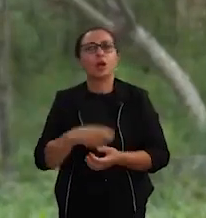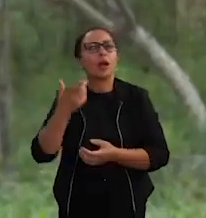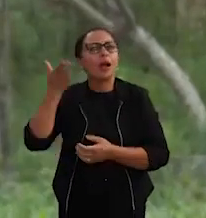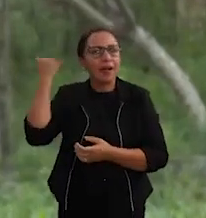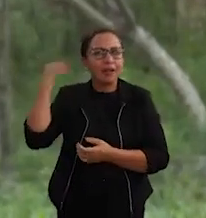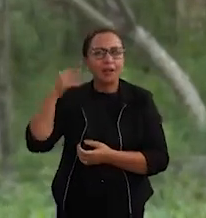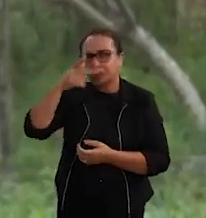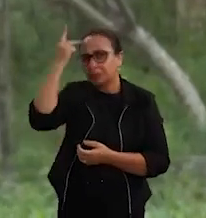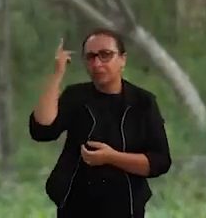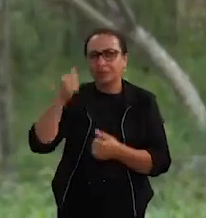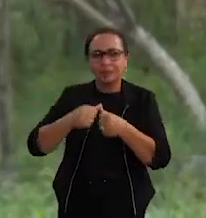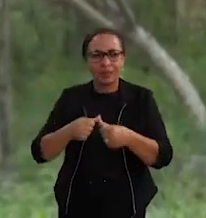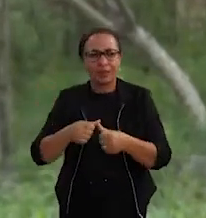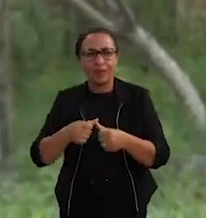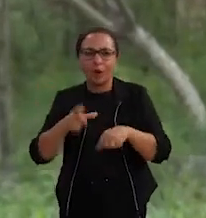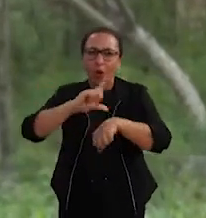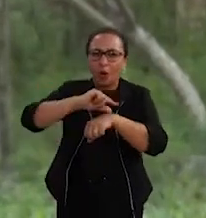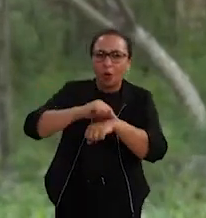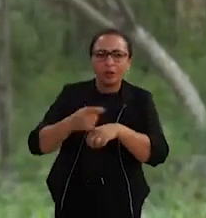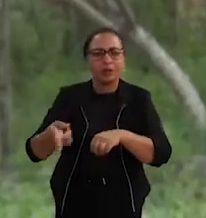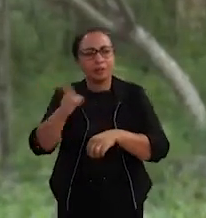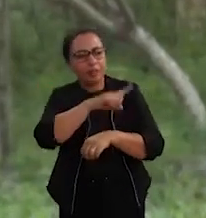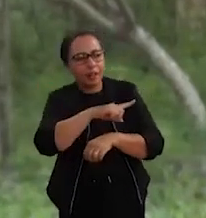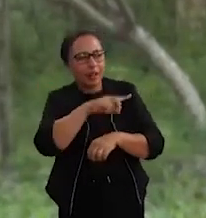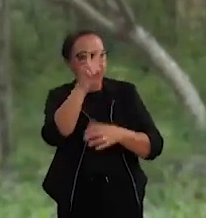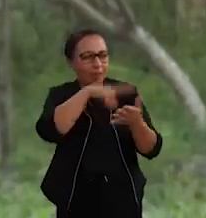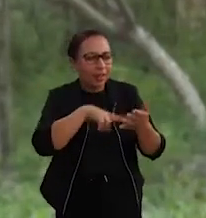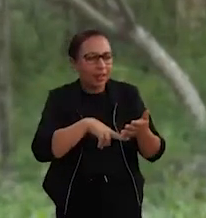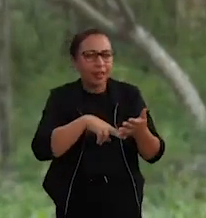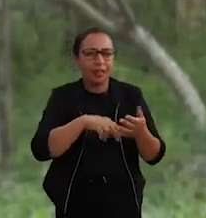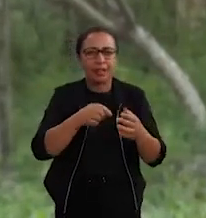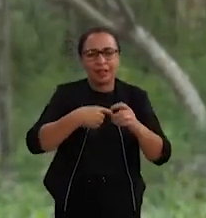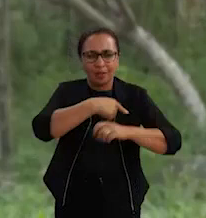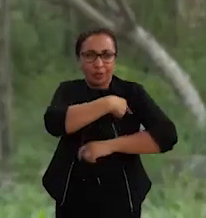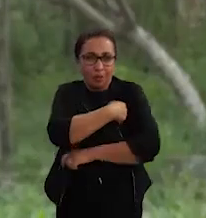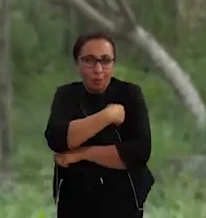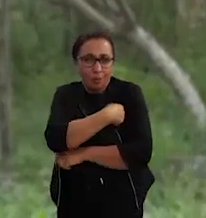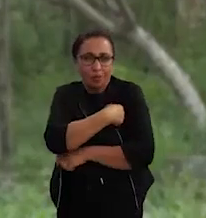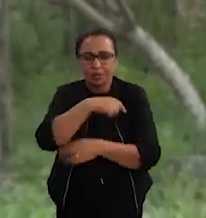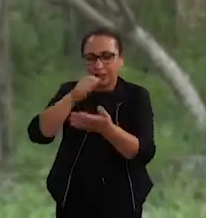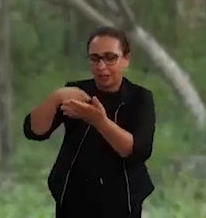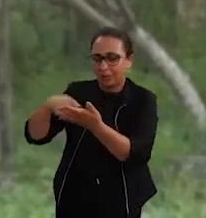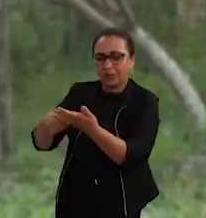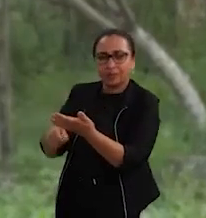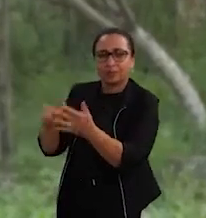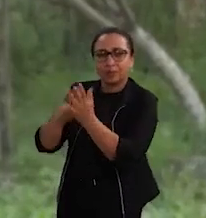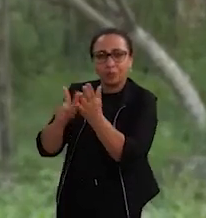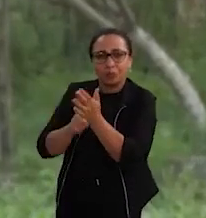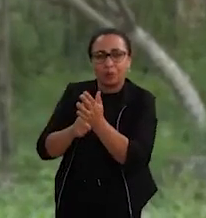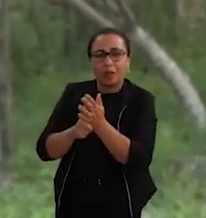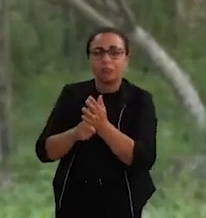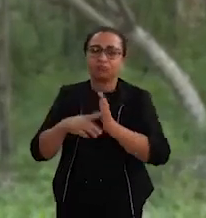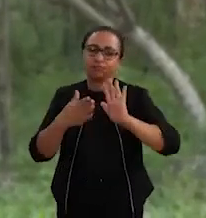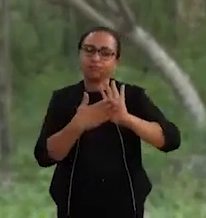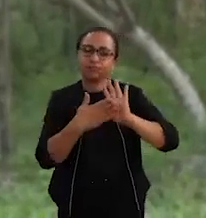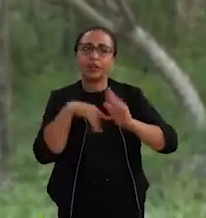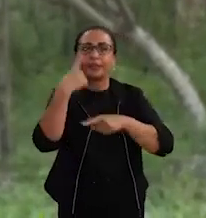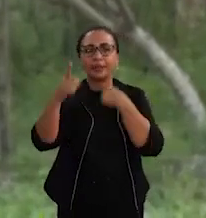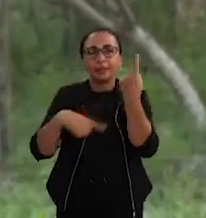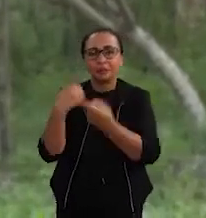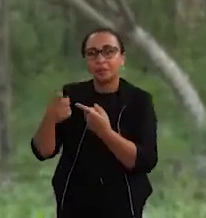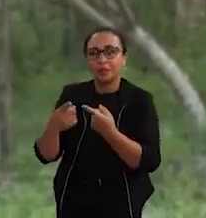antigamente? Antigamente o pessoal tinha que ficar toda hora, né, de hora em hora, vai ler lá no termômetro, anotava